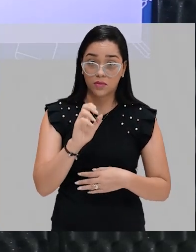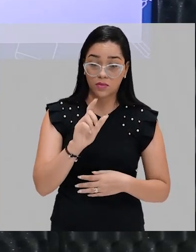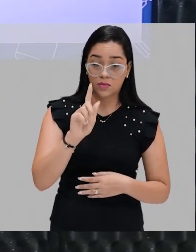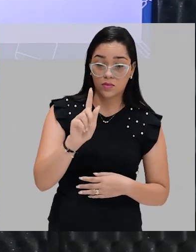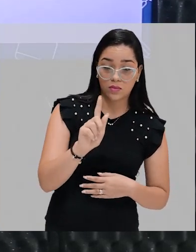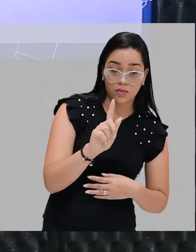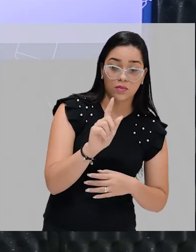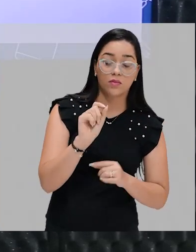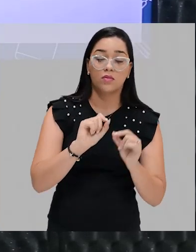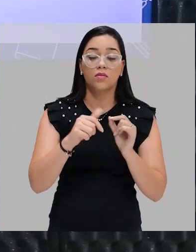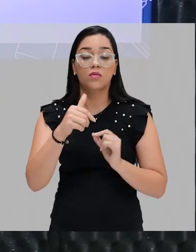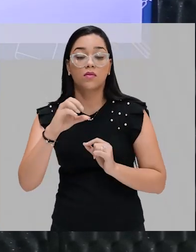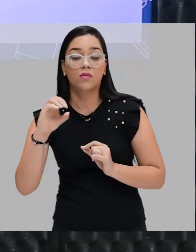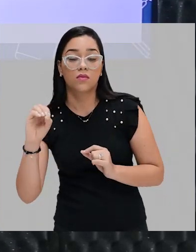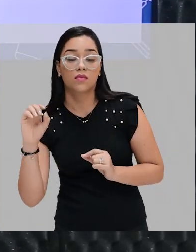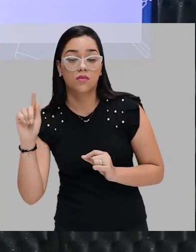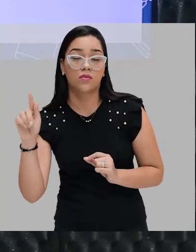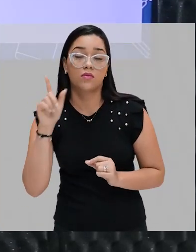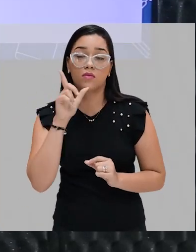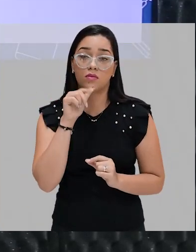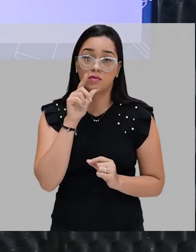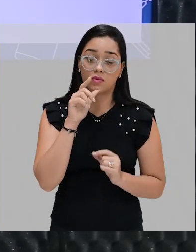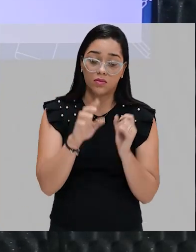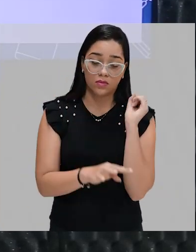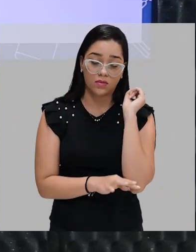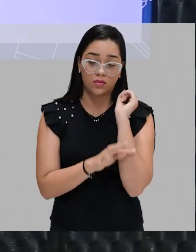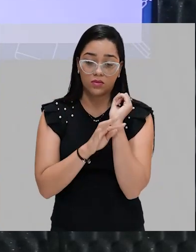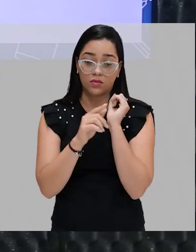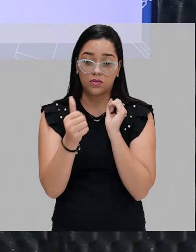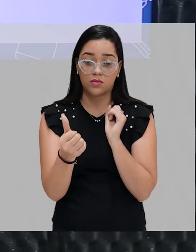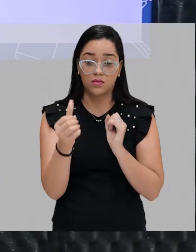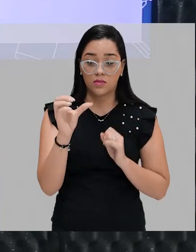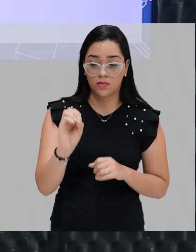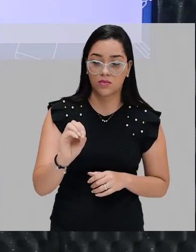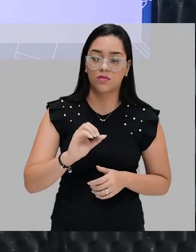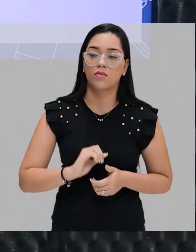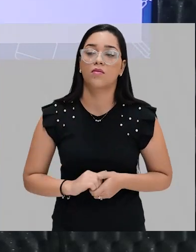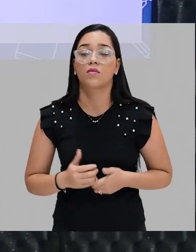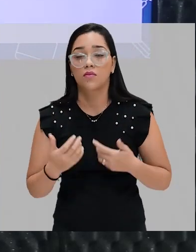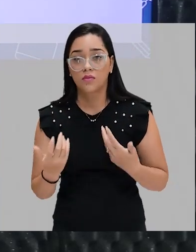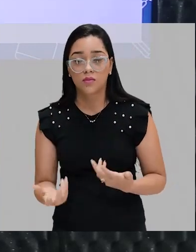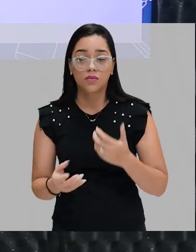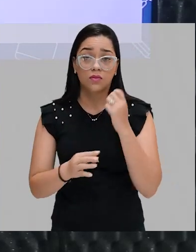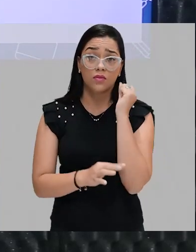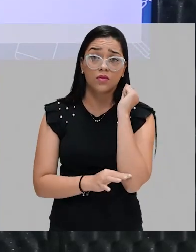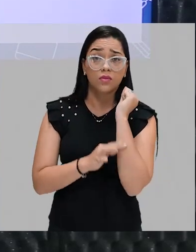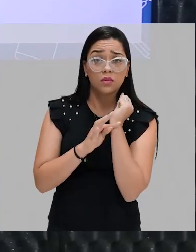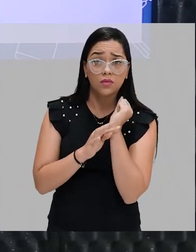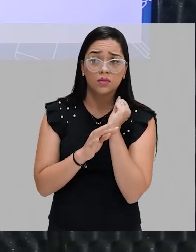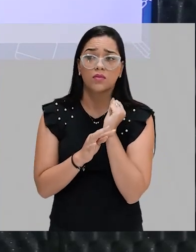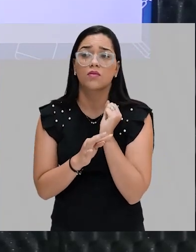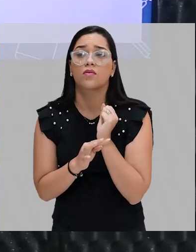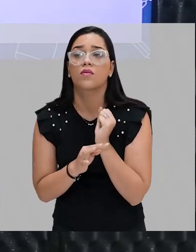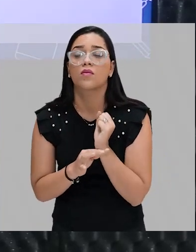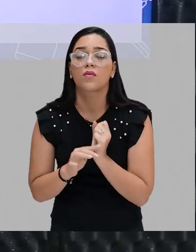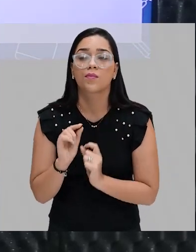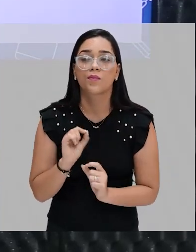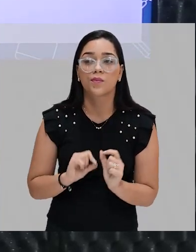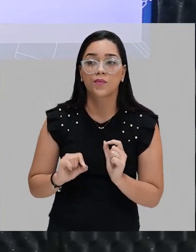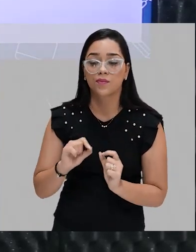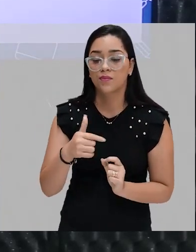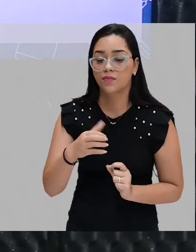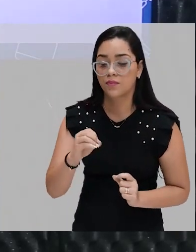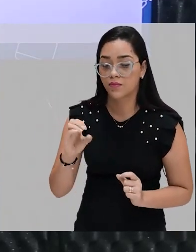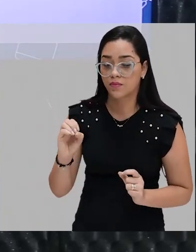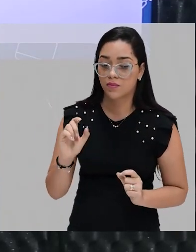água a 60 graus Celsius. Então, isso quer dizer que, nessa temperatura, 60 graus Celsius, 100